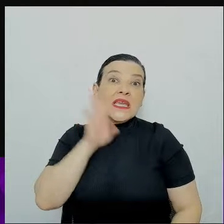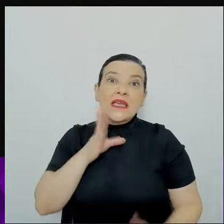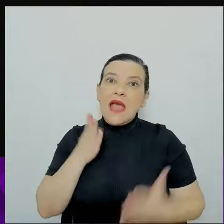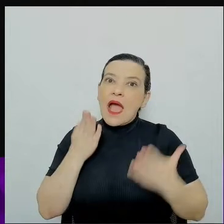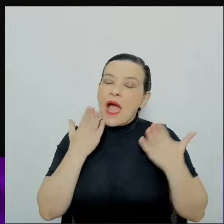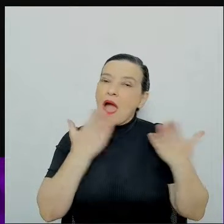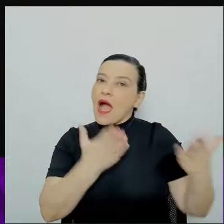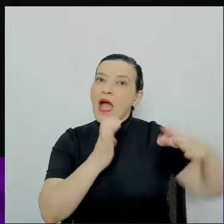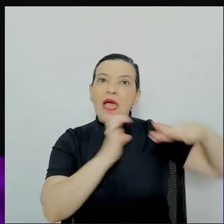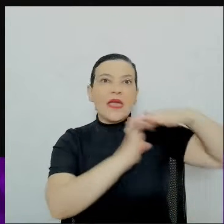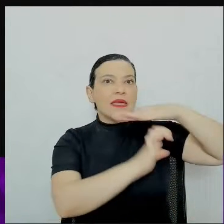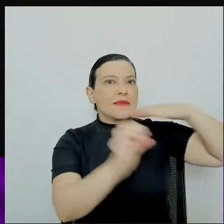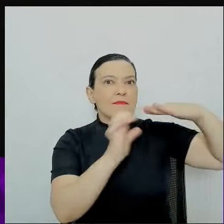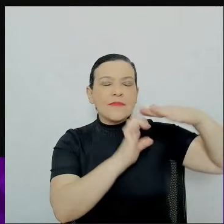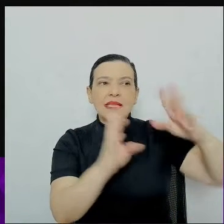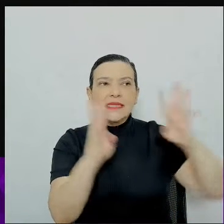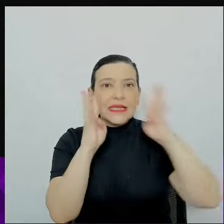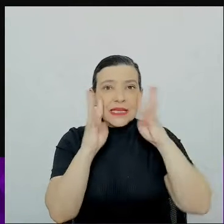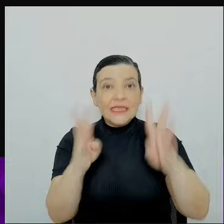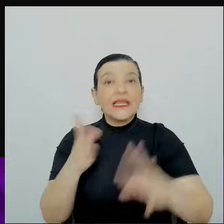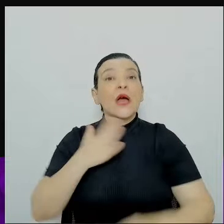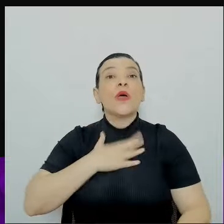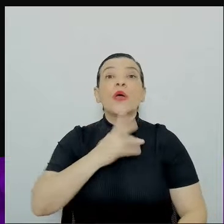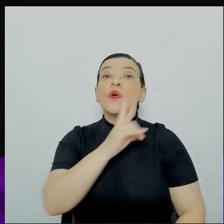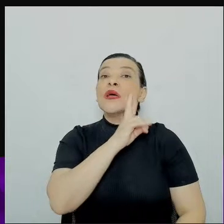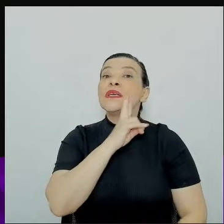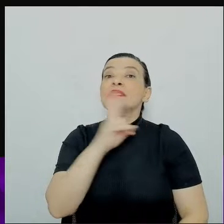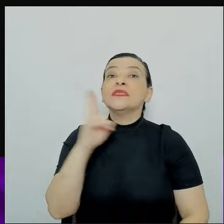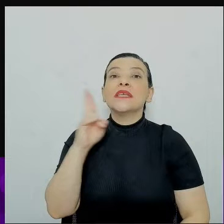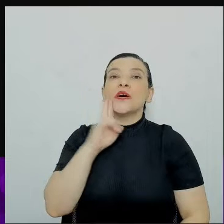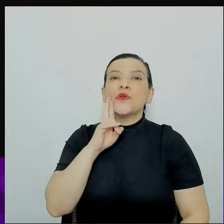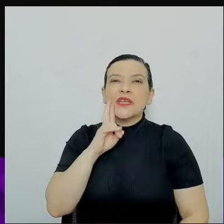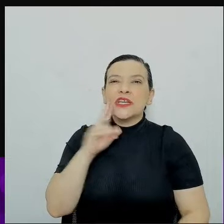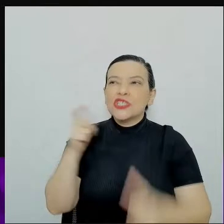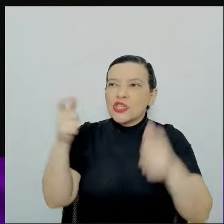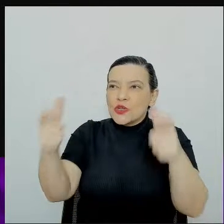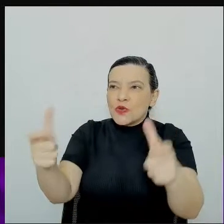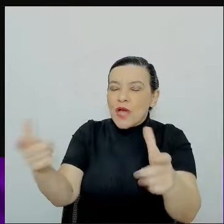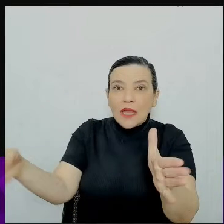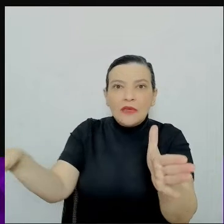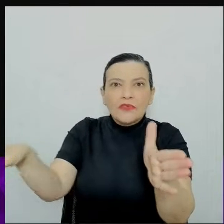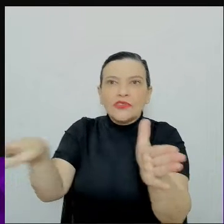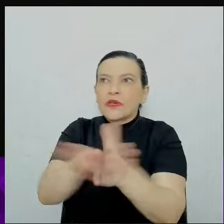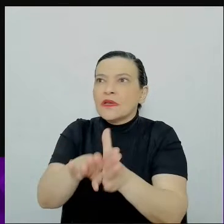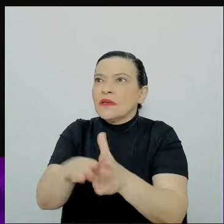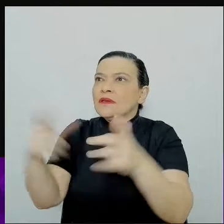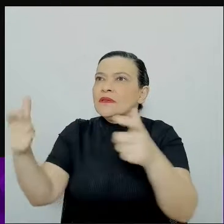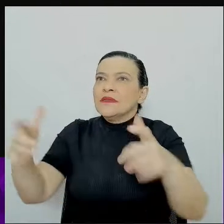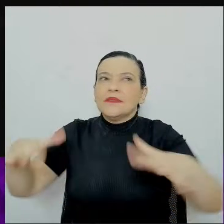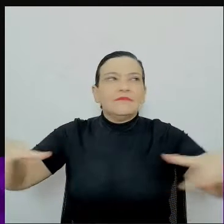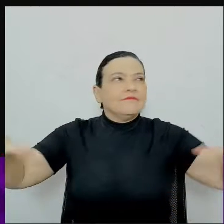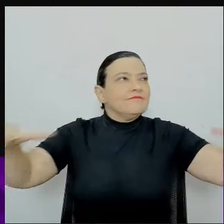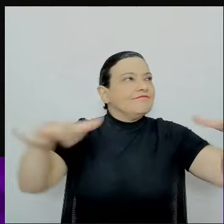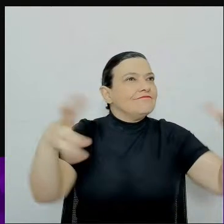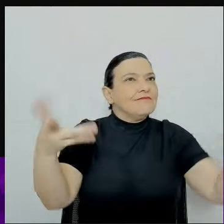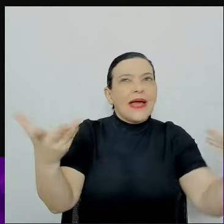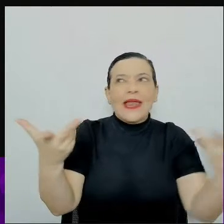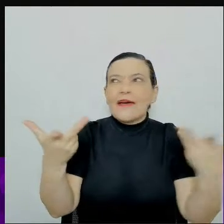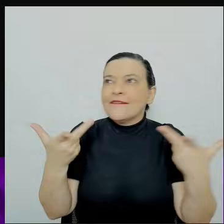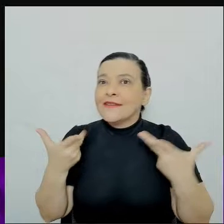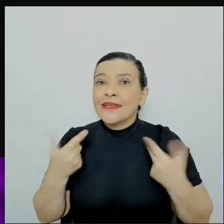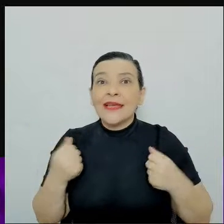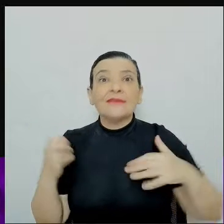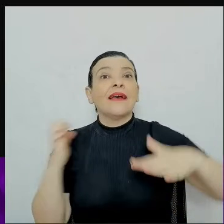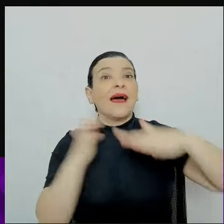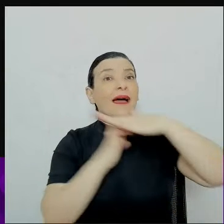mim. Eu fui num restaurante e eu cheguei, olha, o ambiente é agradável. Eu vejo que todas as partes dessa empresa conversam